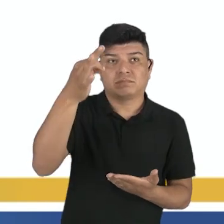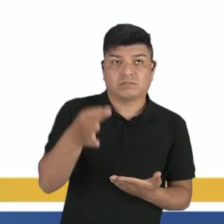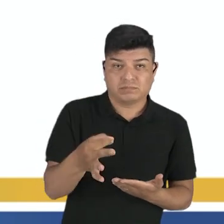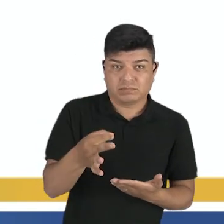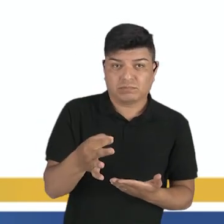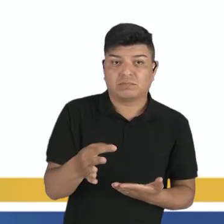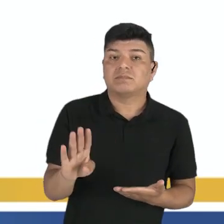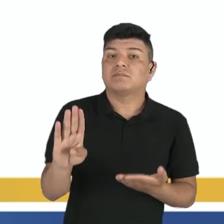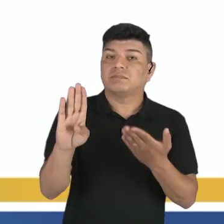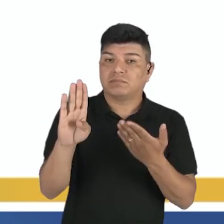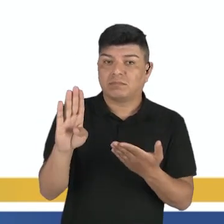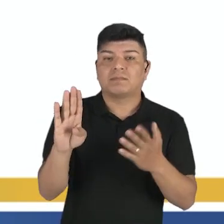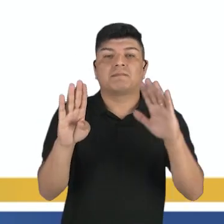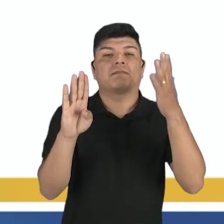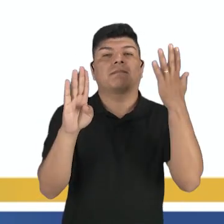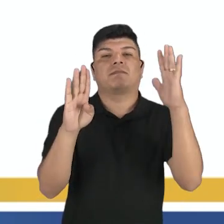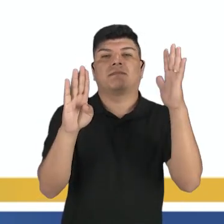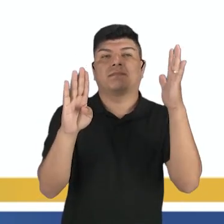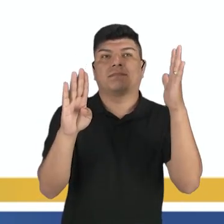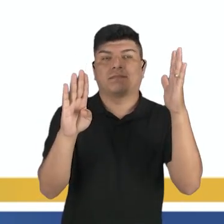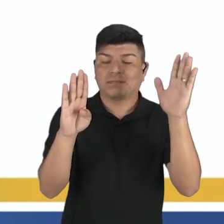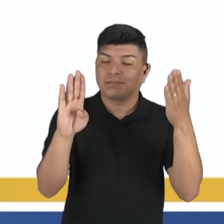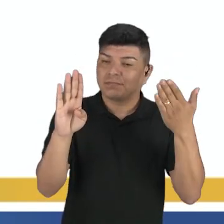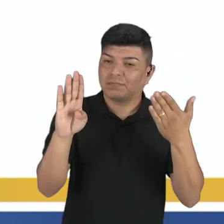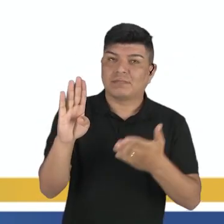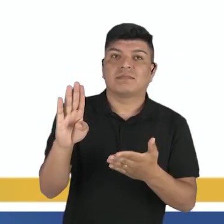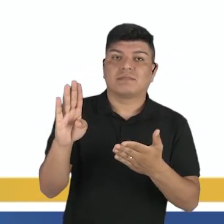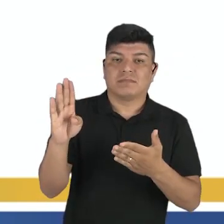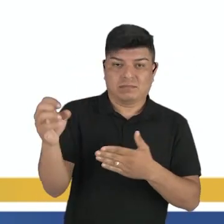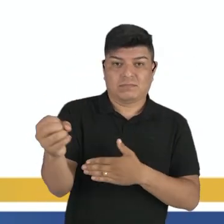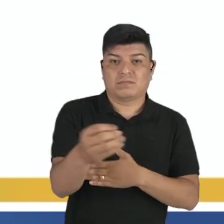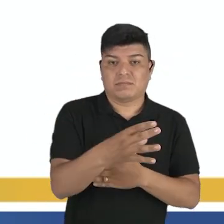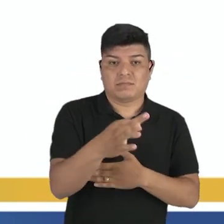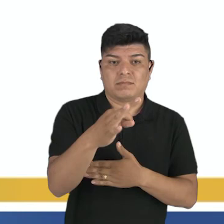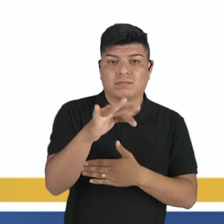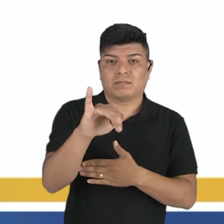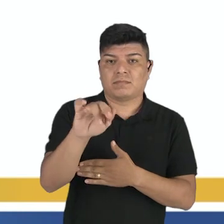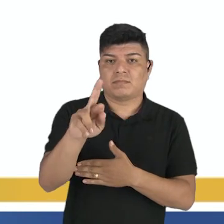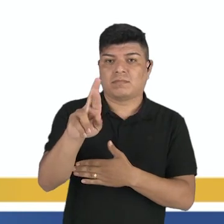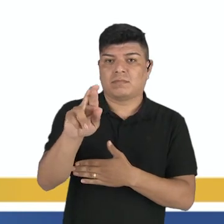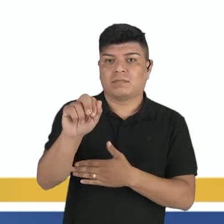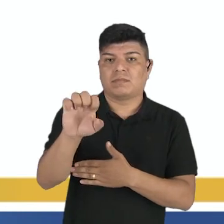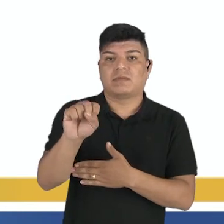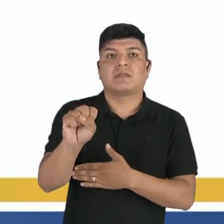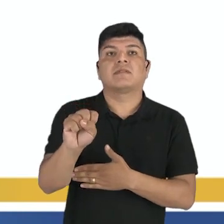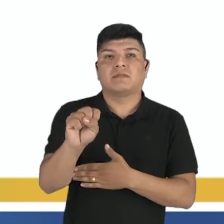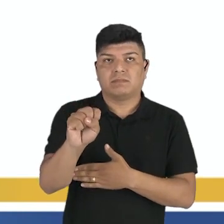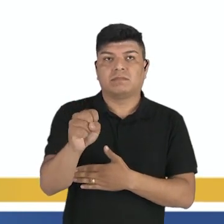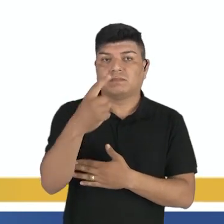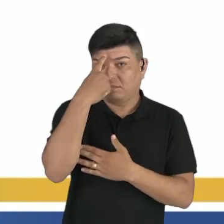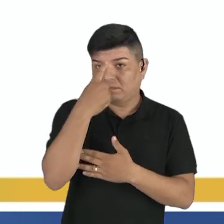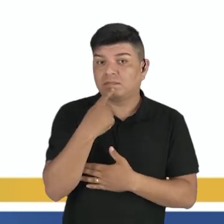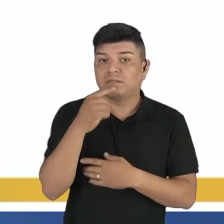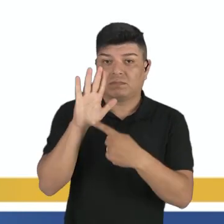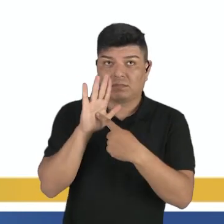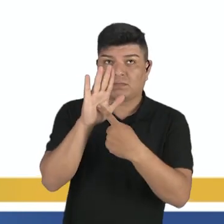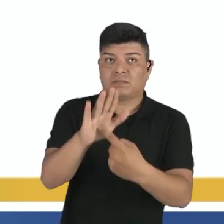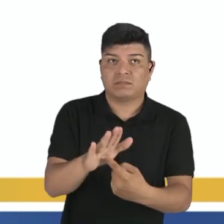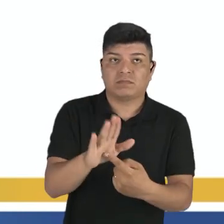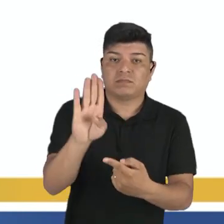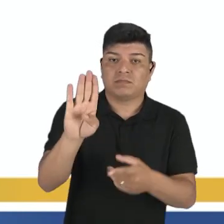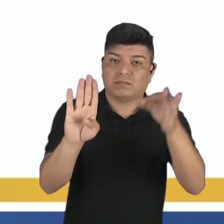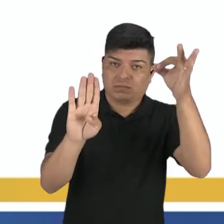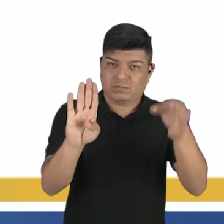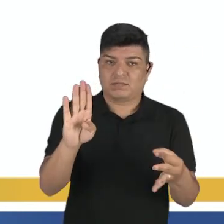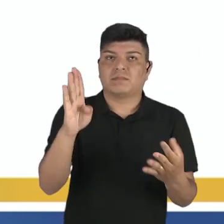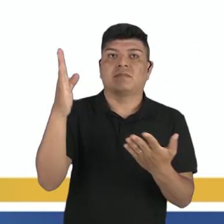lá, se você marcou a letra B, parabéns, né? Os novos tigres asiáticos, conforme mostrei naquela imagem, são Indonésia,